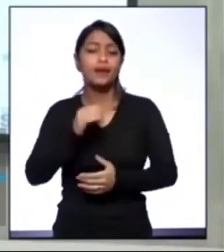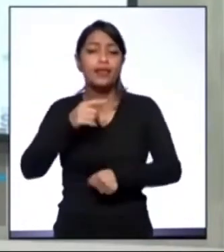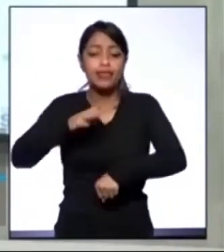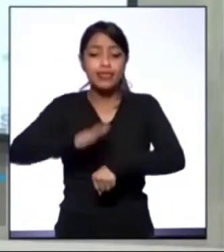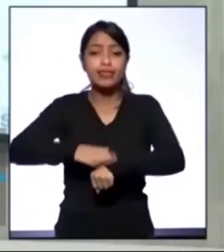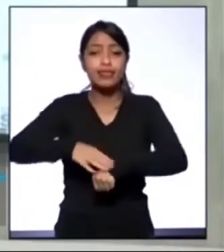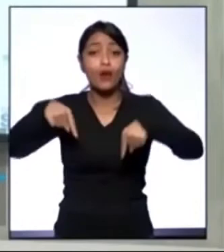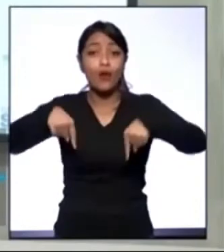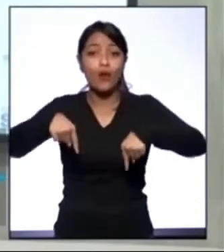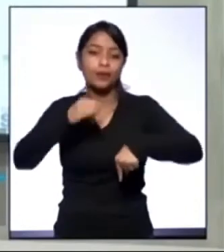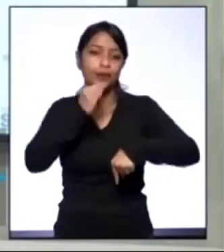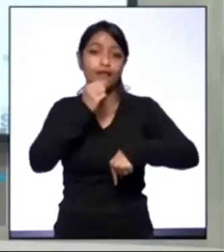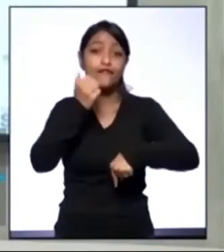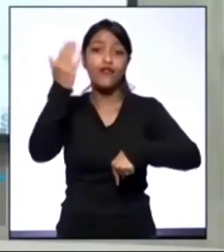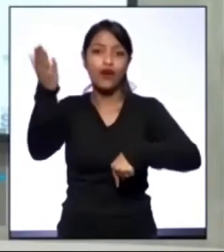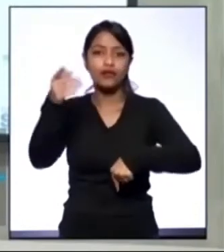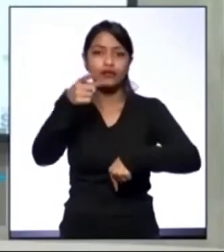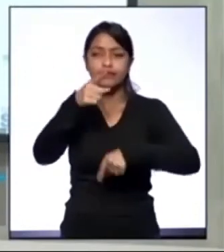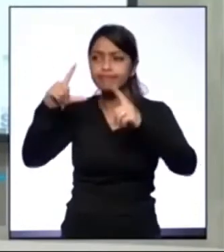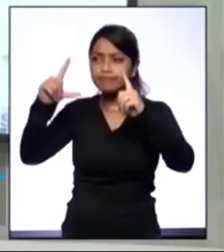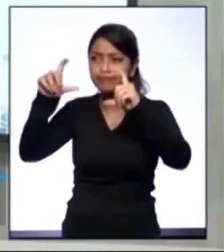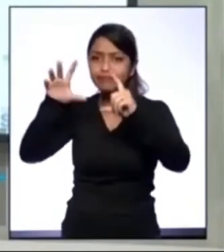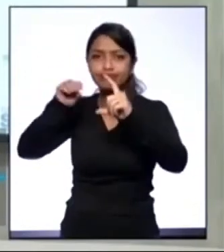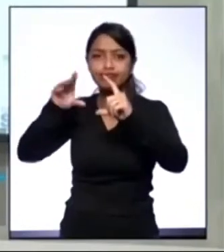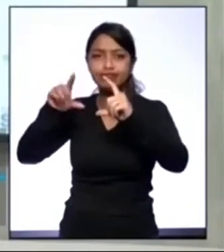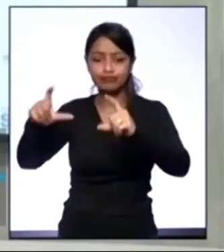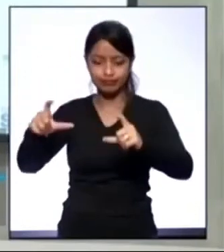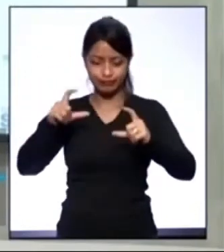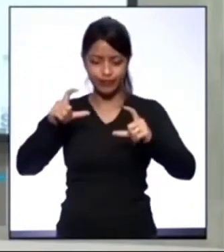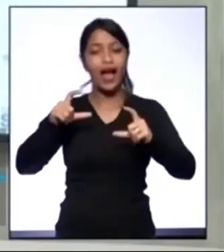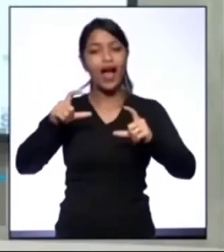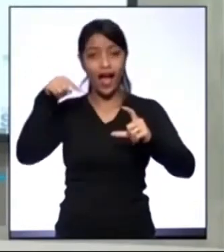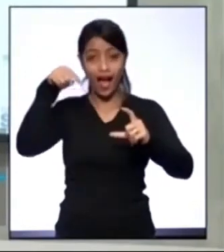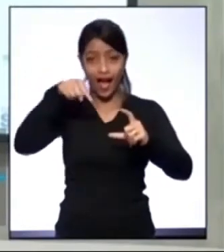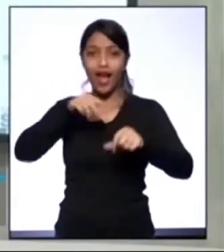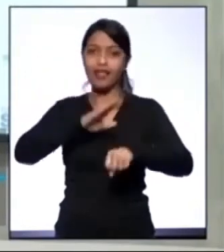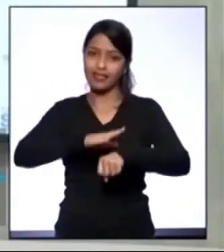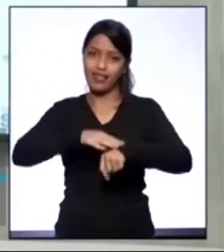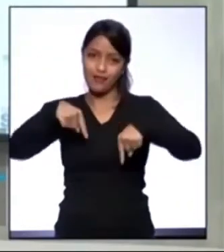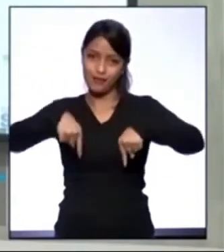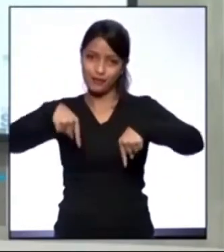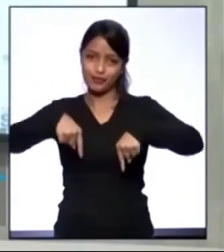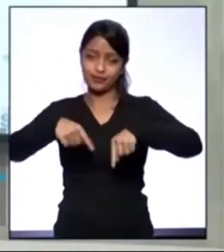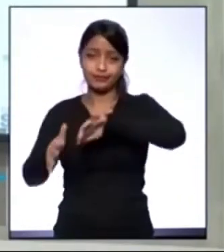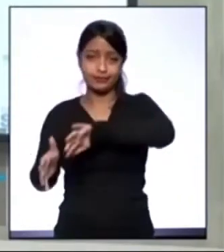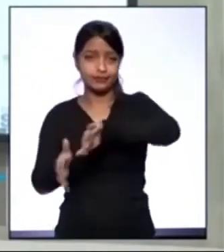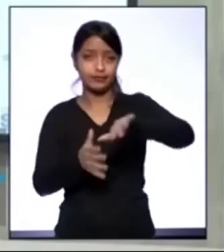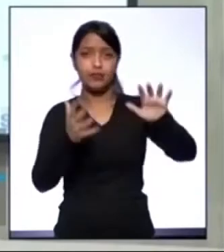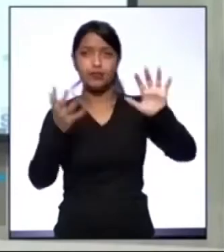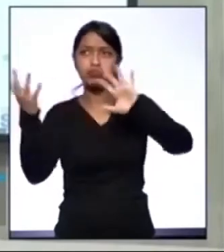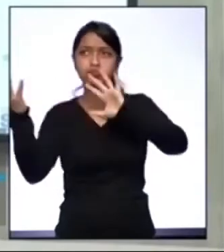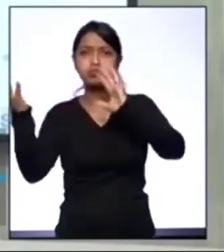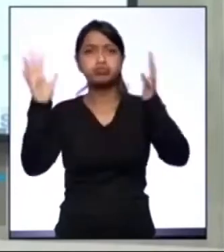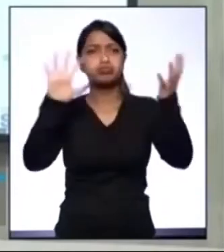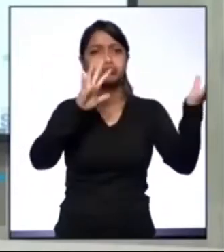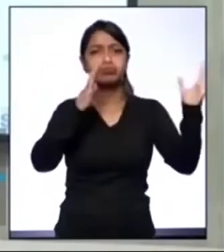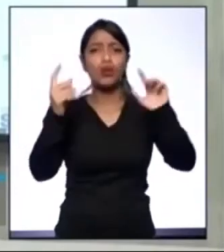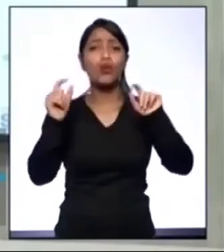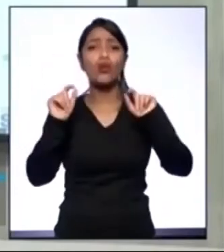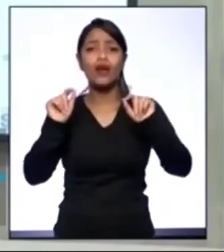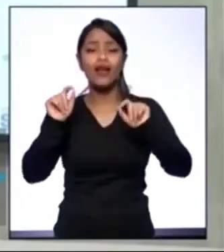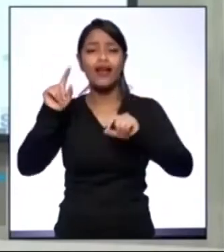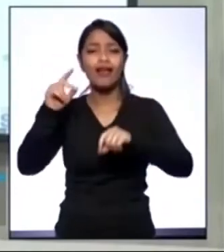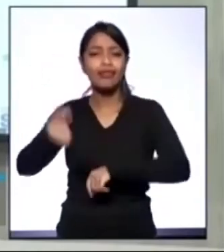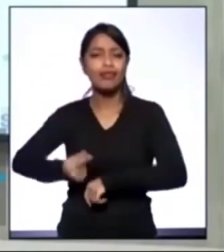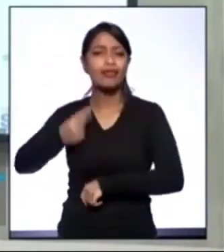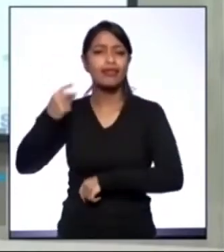tirar uma fotografia e me dizer como é que está a atmosfera. Clima, clima é o encadeamento, é a sucessão habitual dos tipos